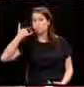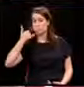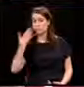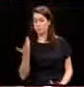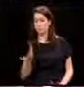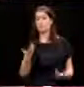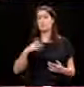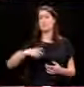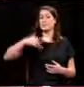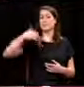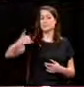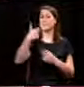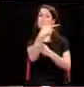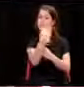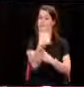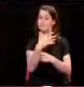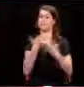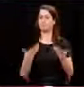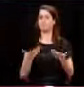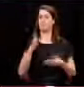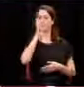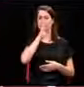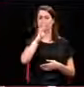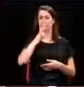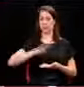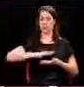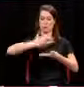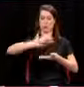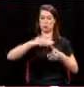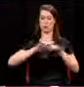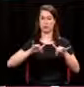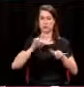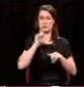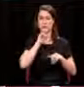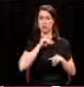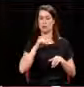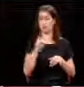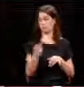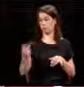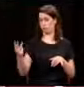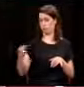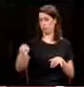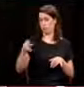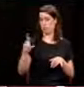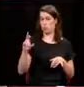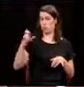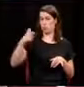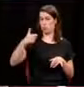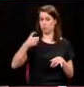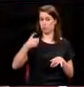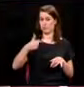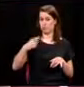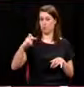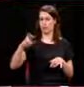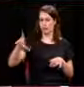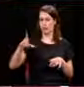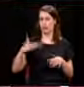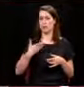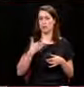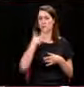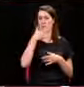No PC poderá fazê-lo pelo portal, mas se for, por exemplo, a determinados dispositivos móveis,